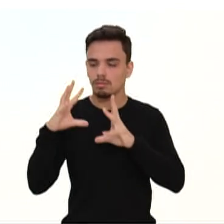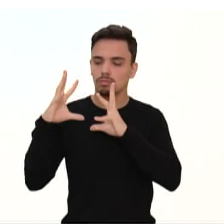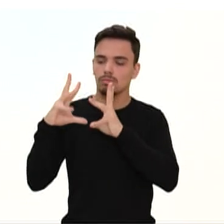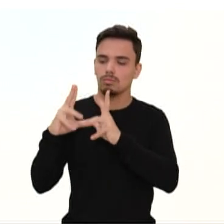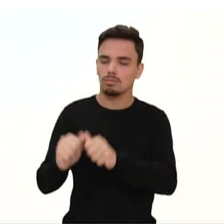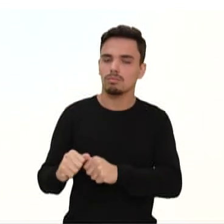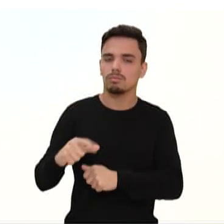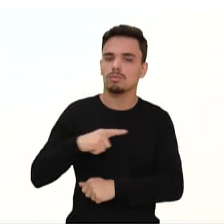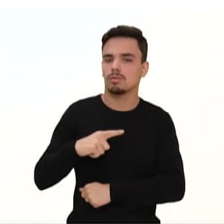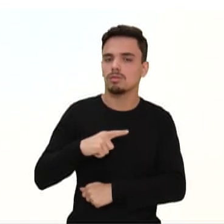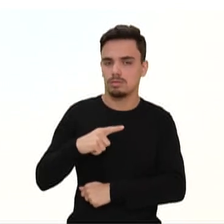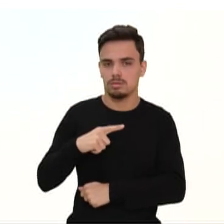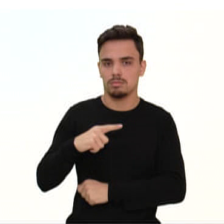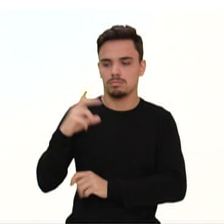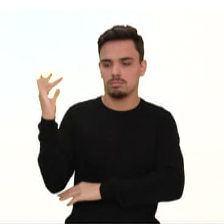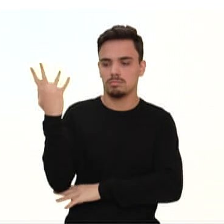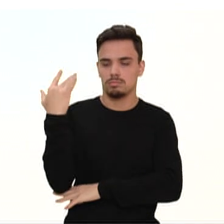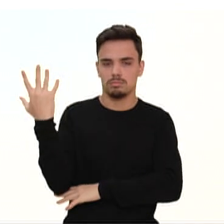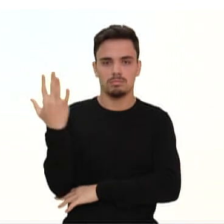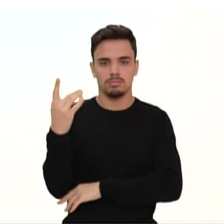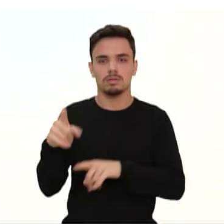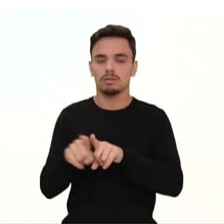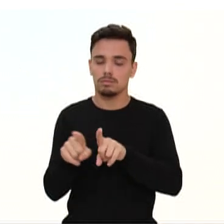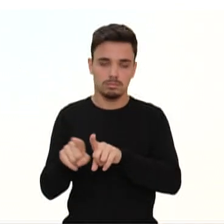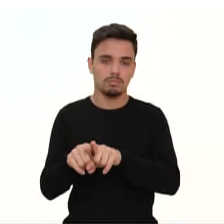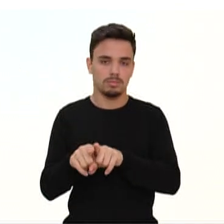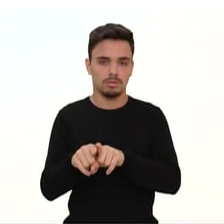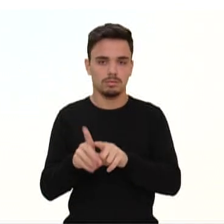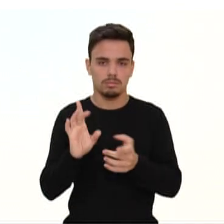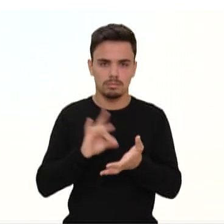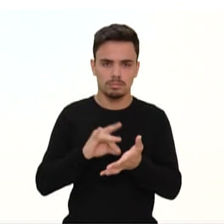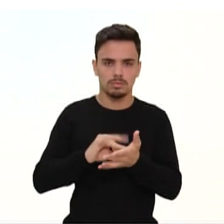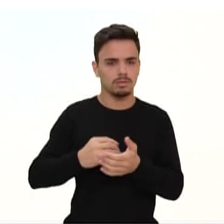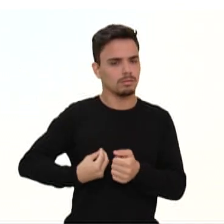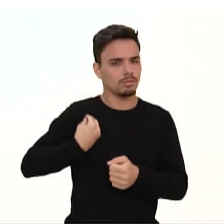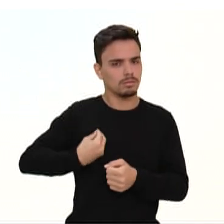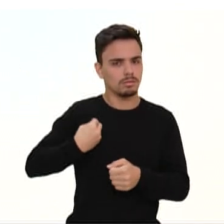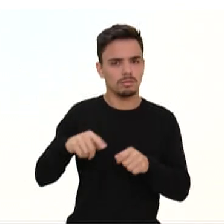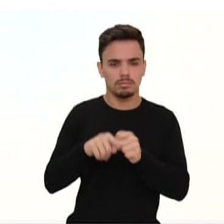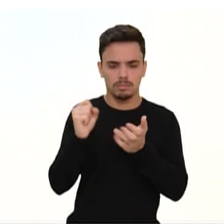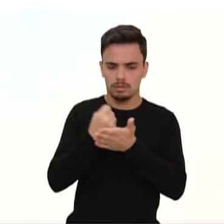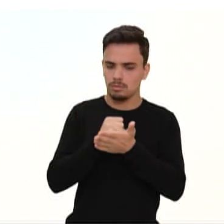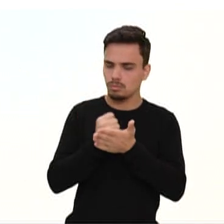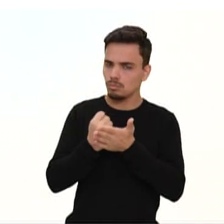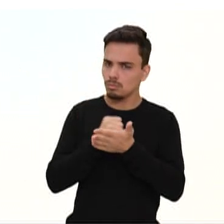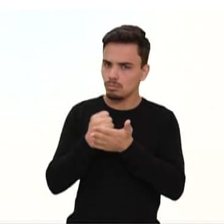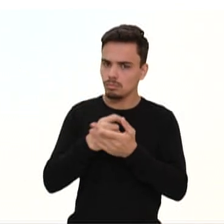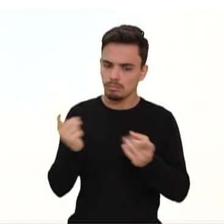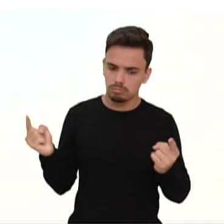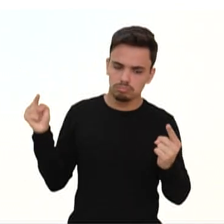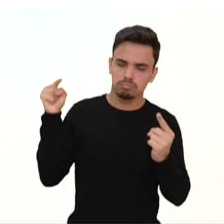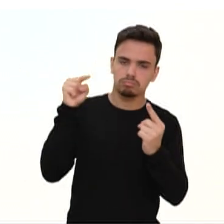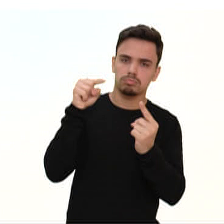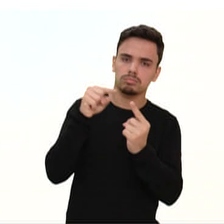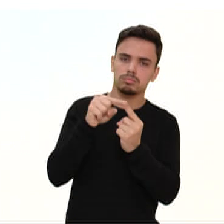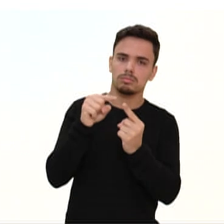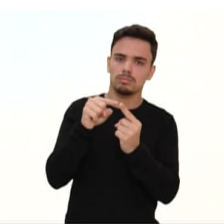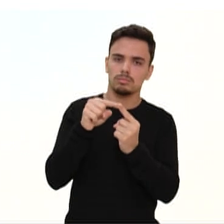na natureza quer afirmar sua existência, dominar, exercer poder, atingir toda a